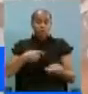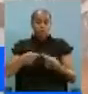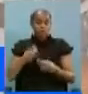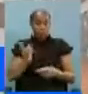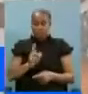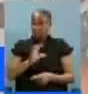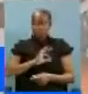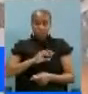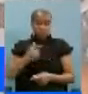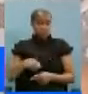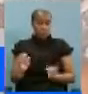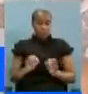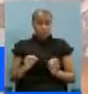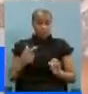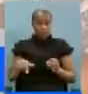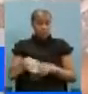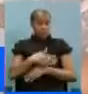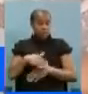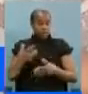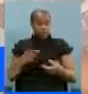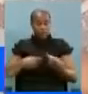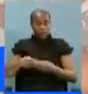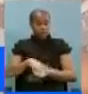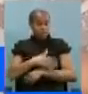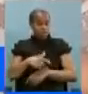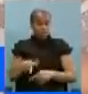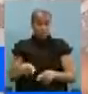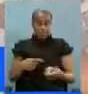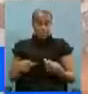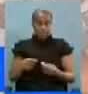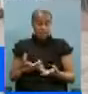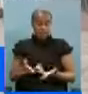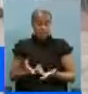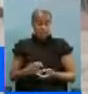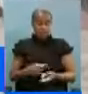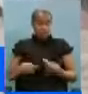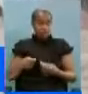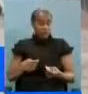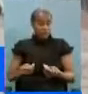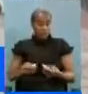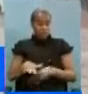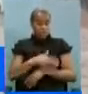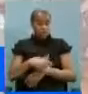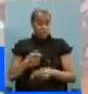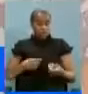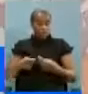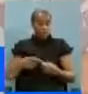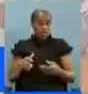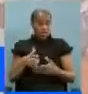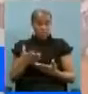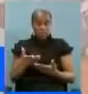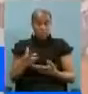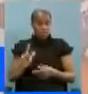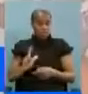senhor, cá tem. Vou ter que vender na rua. Bom, para o mesmo item de venda, ele tem que vender ali na rua. No mercado que estava lá? Para vender esse